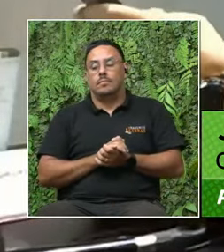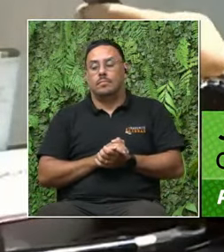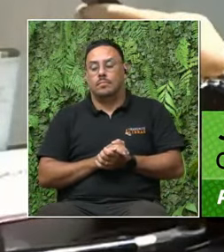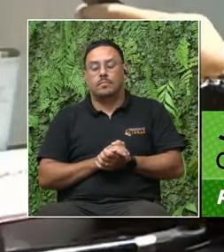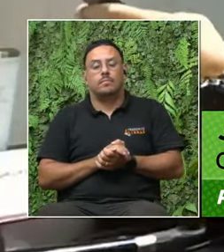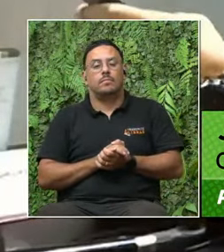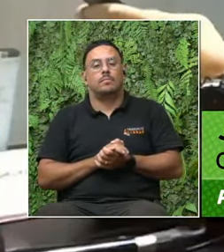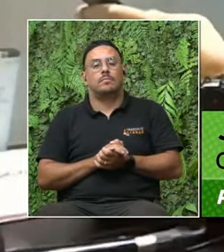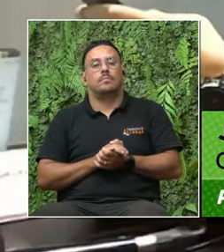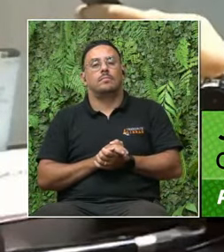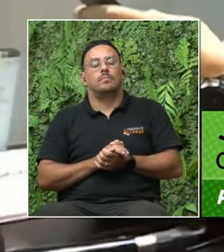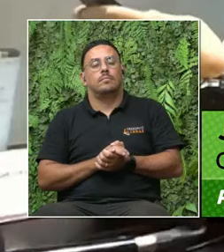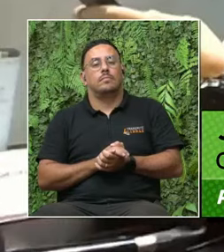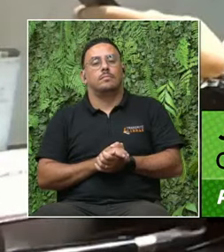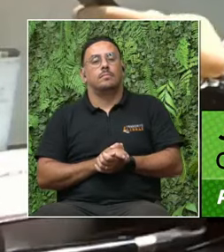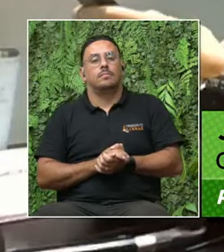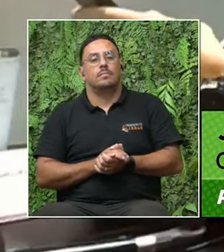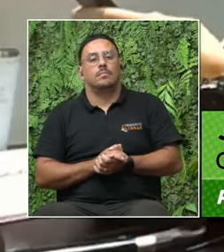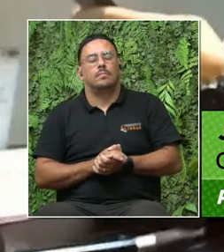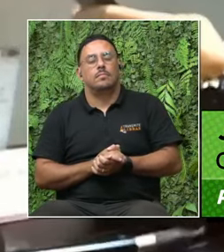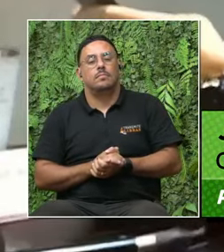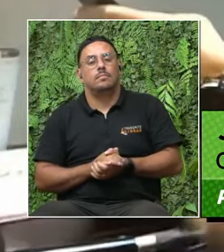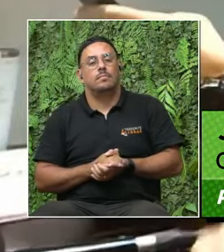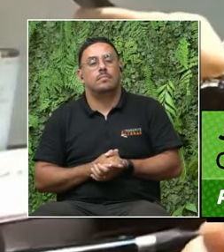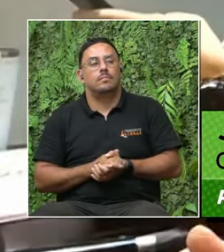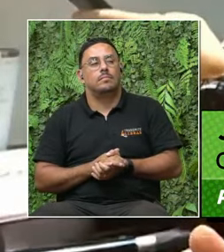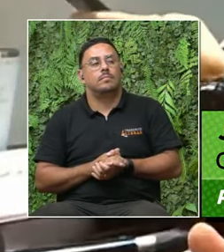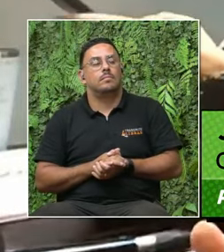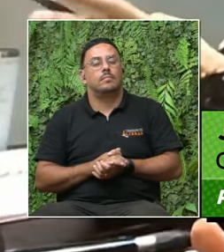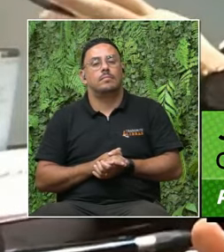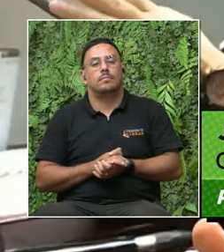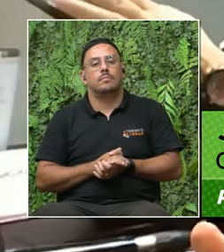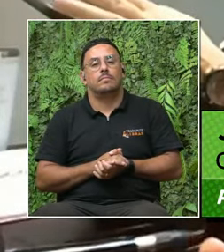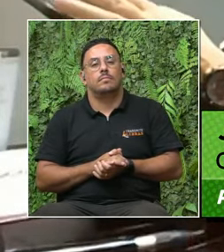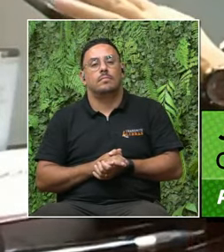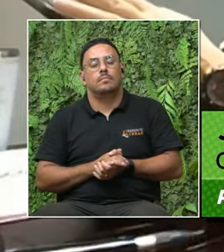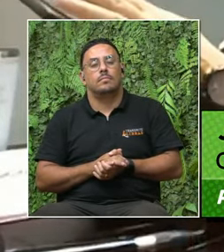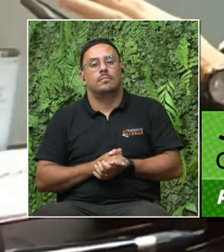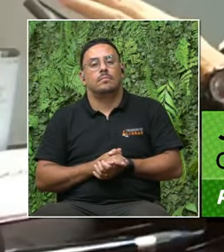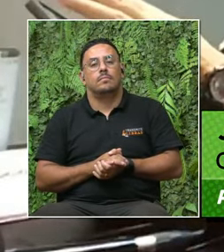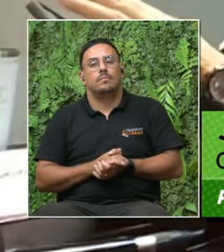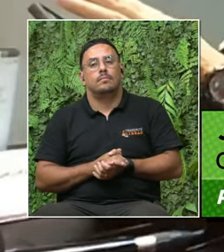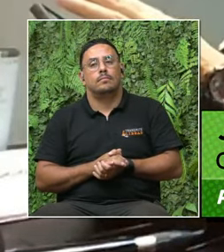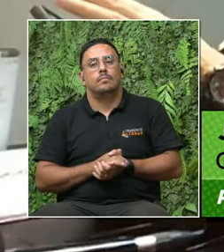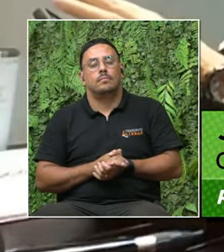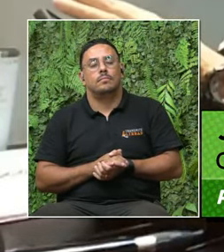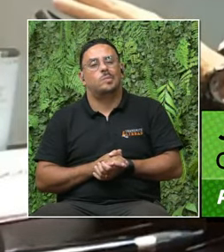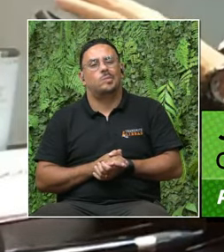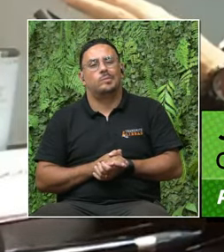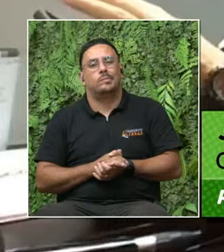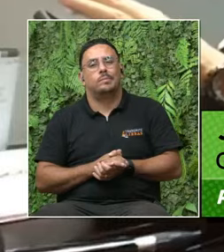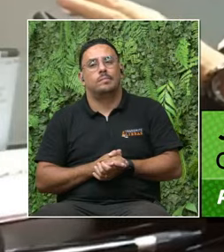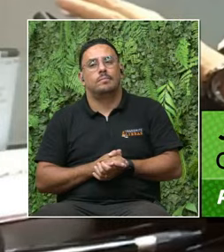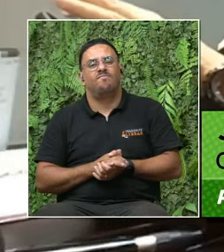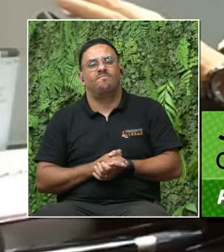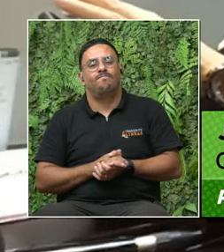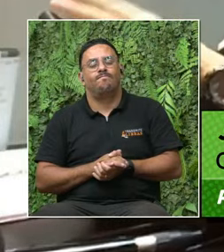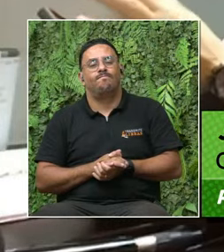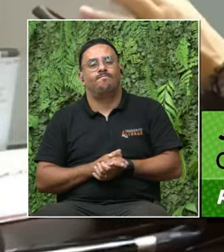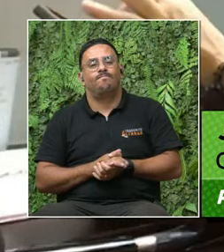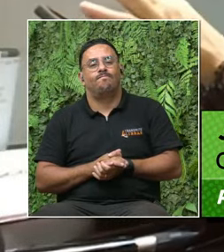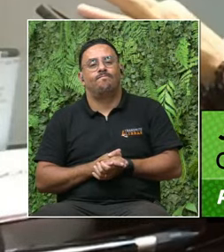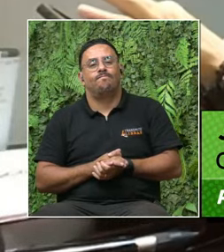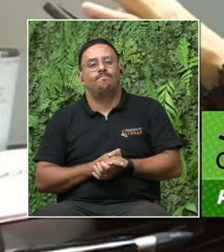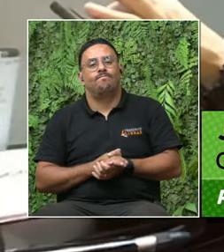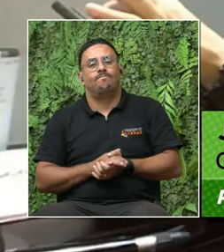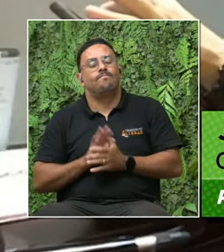fala não vai ser expulso não deixa você vir aqui na próximo jogo hein velho vamos ver aqui pera aí vamos ver todo mundo tá